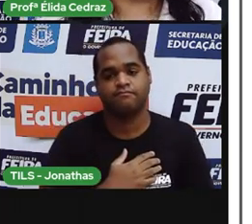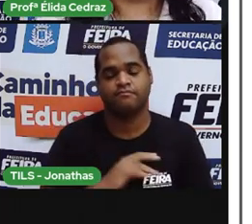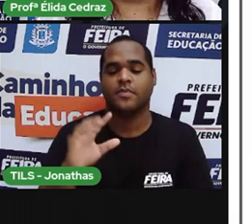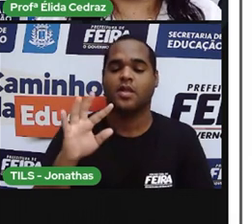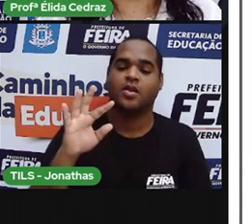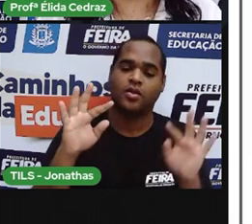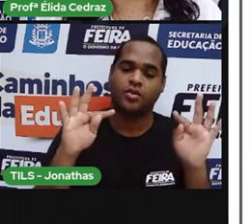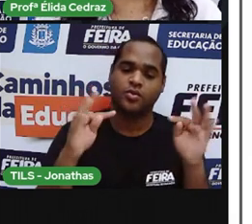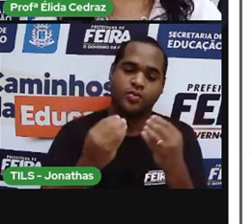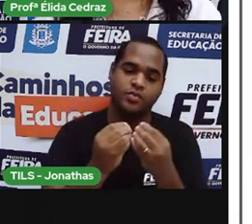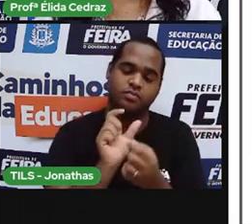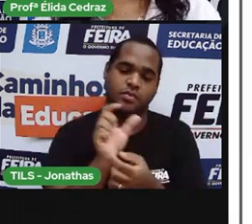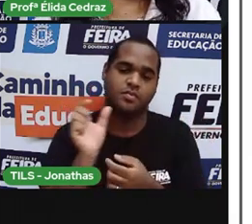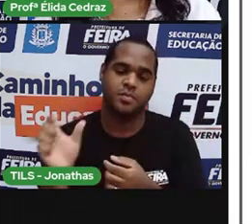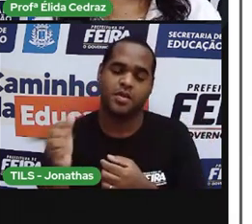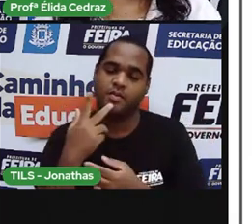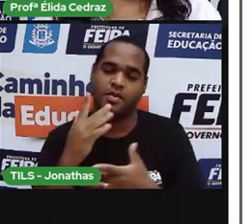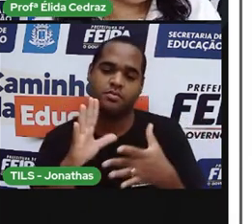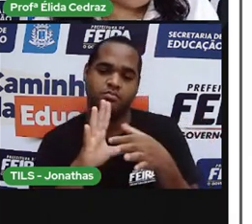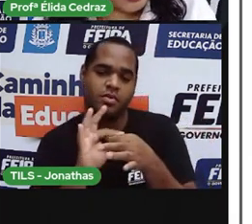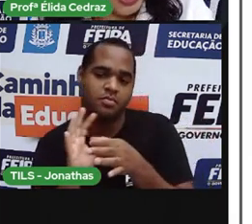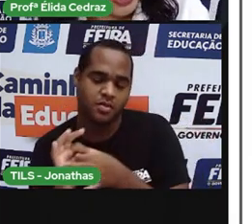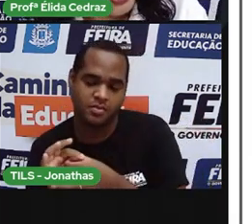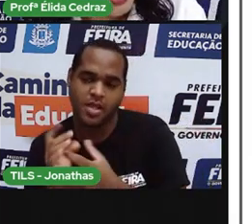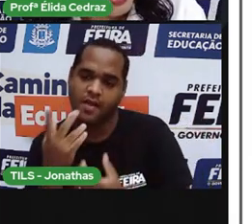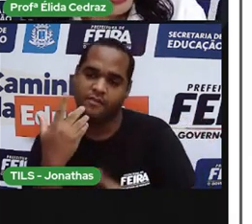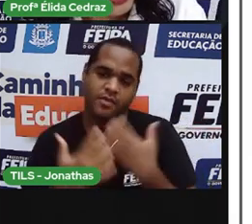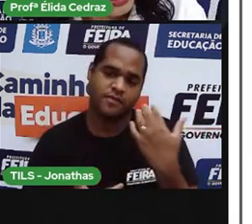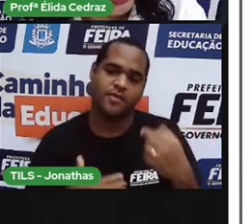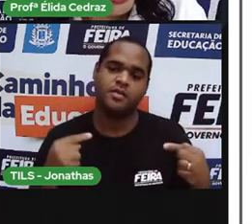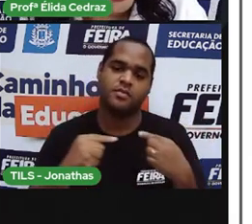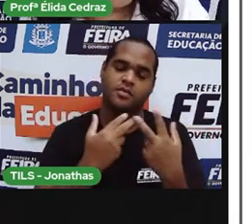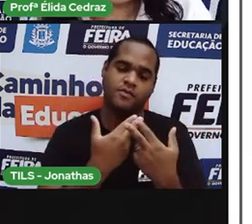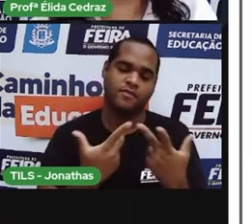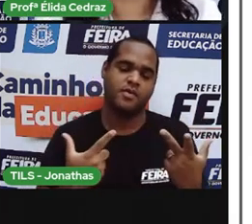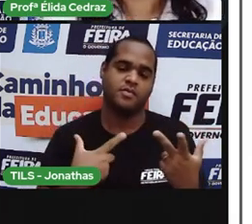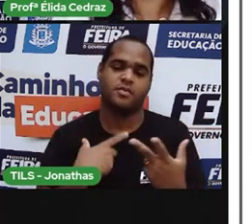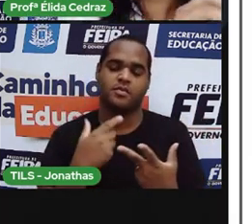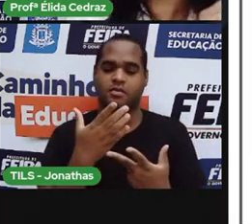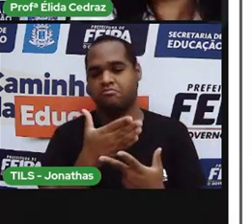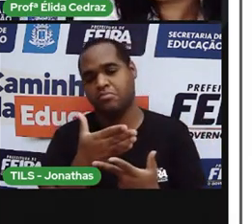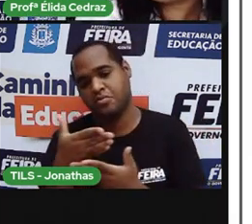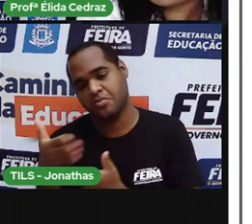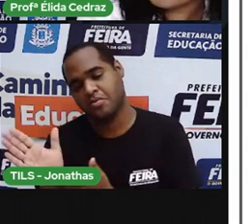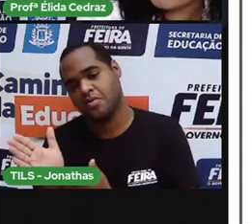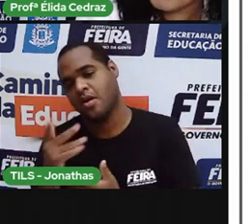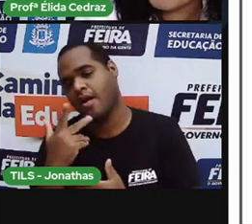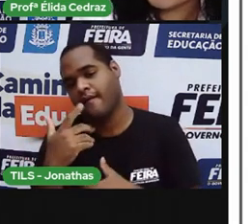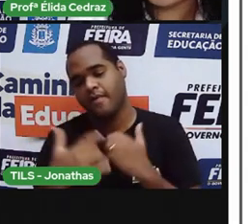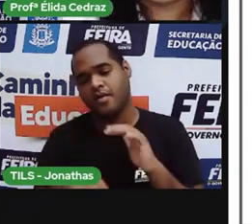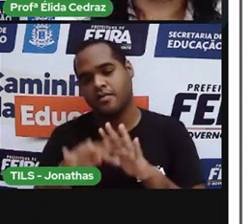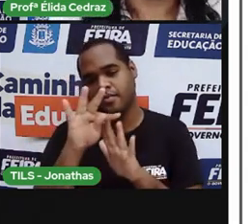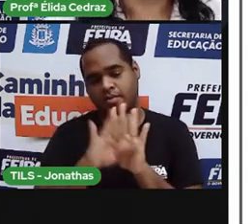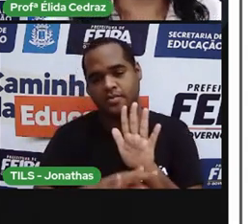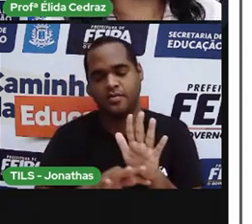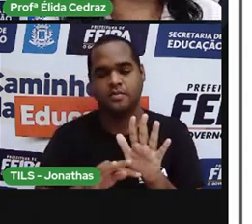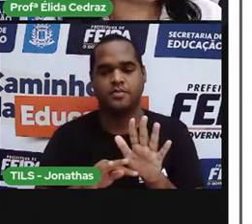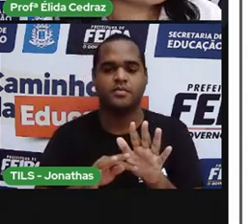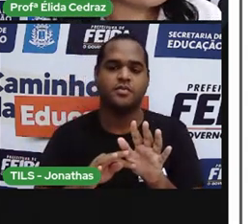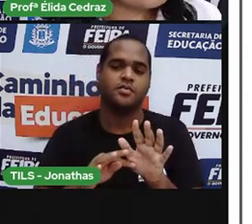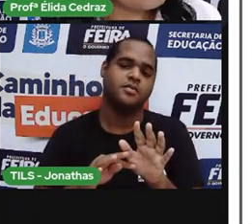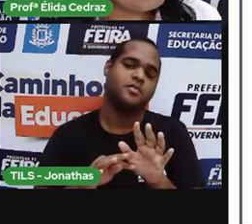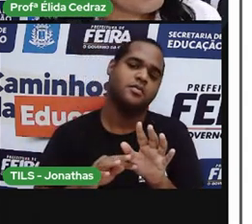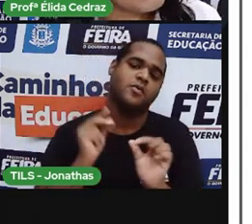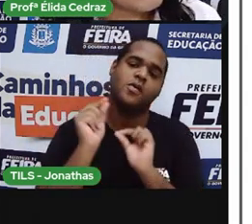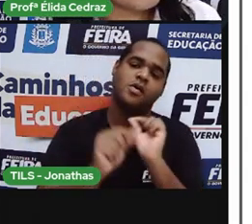Todas essas palavras para completar, aqui os espaços em branco estão no nosso texto. Mas o que